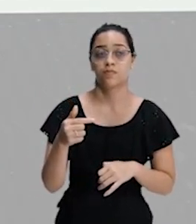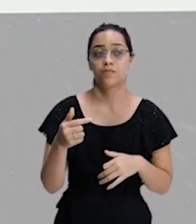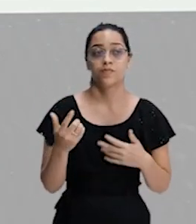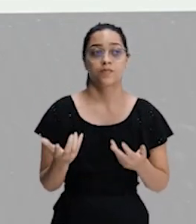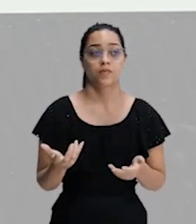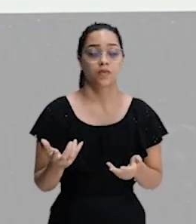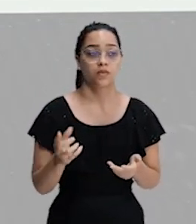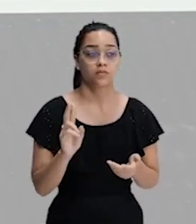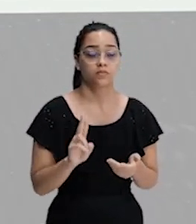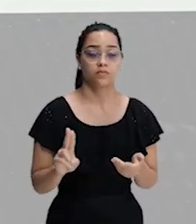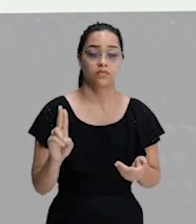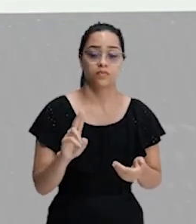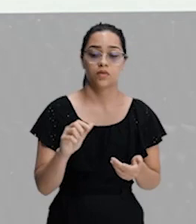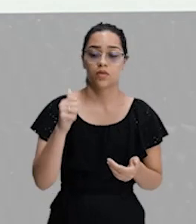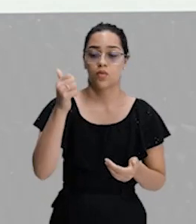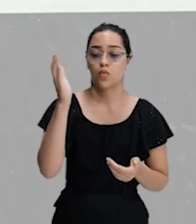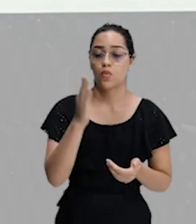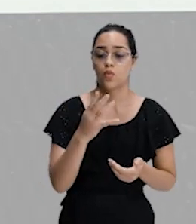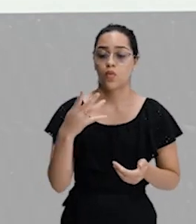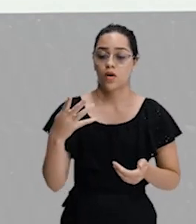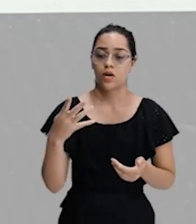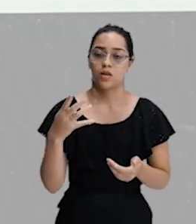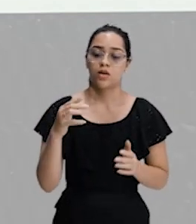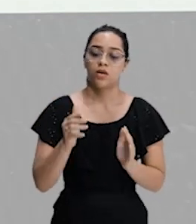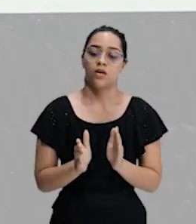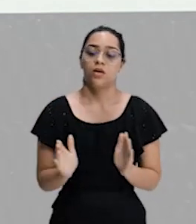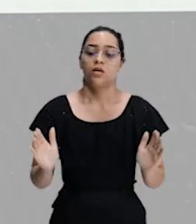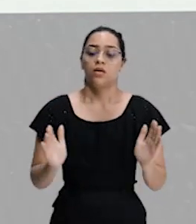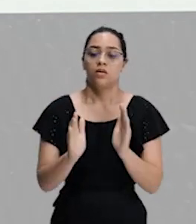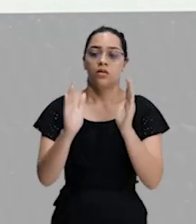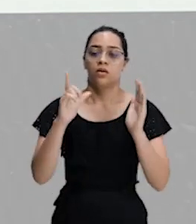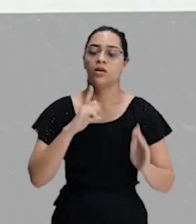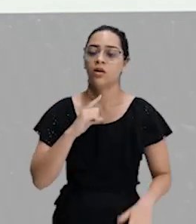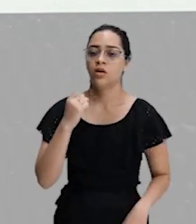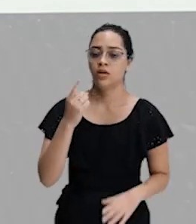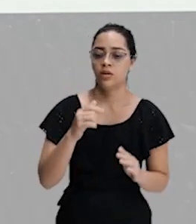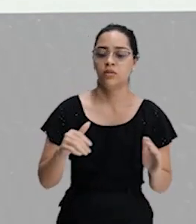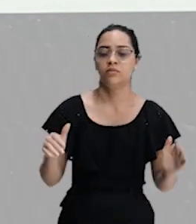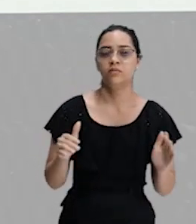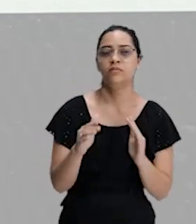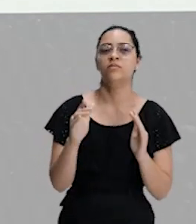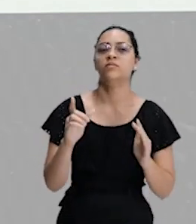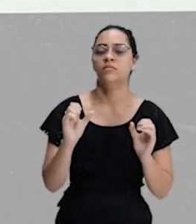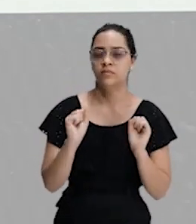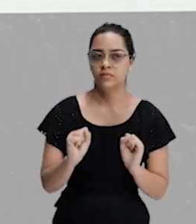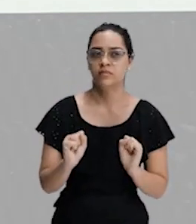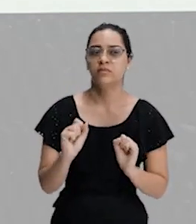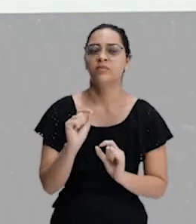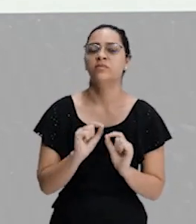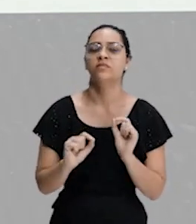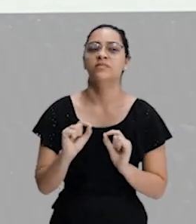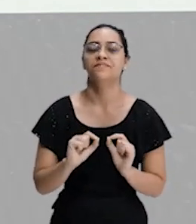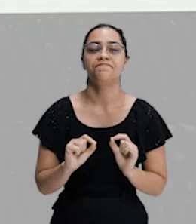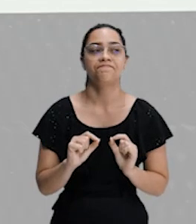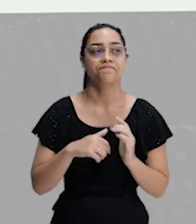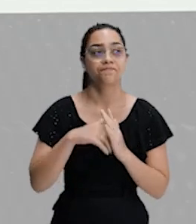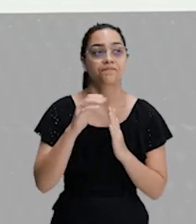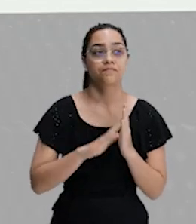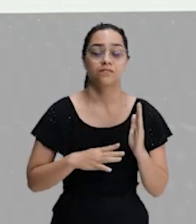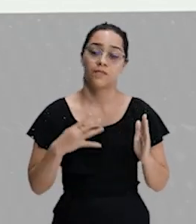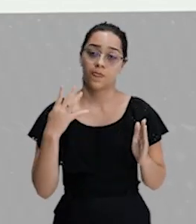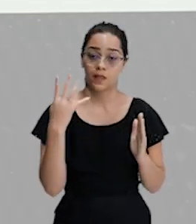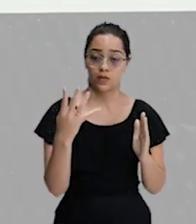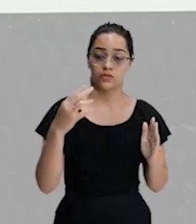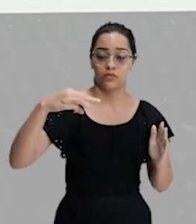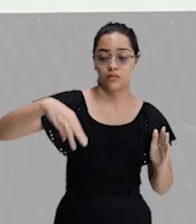ele usa 1/4 do galão. Quer dizer, 1 galão dá para ele pintar